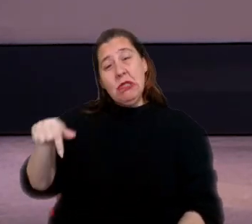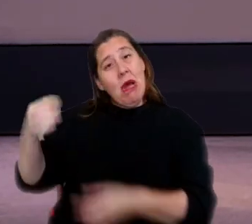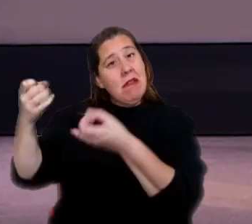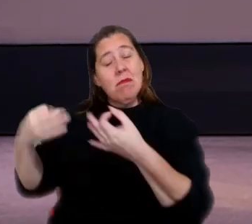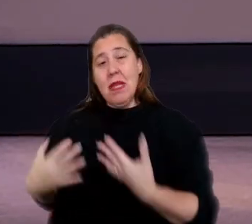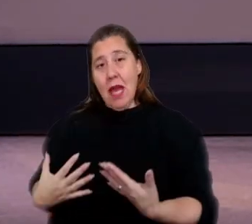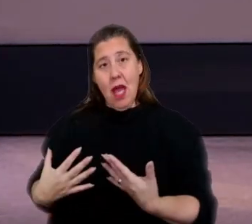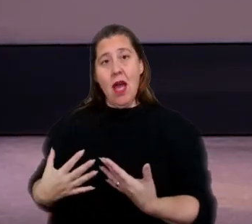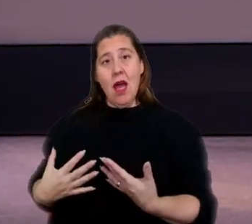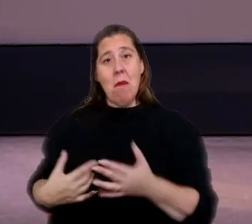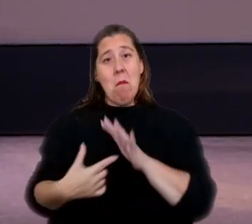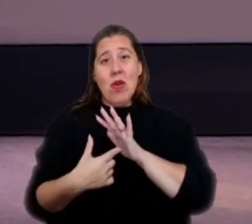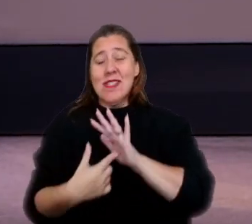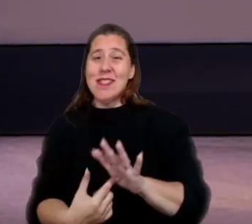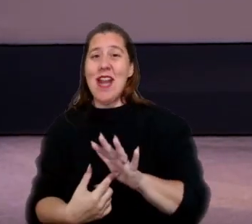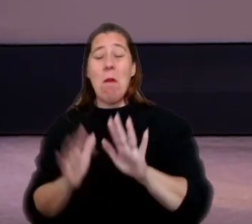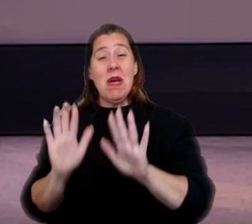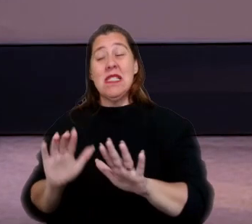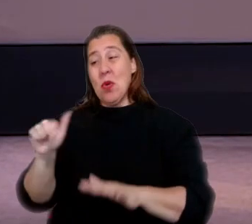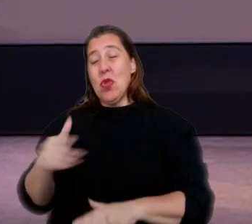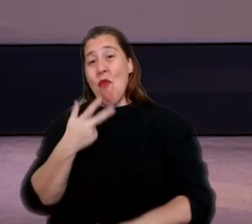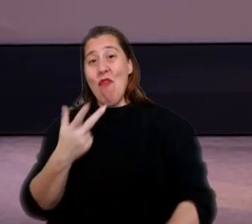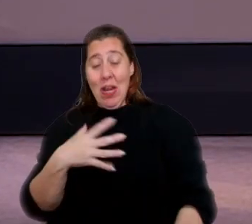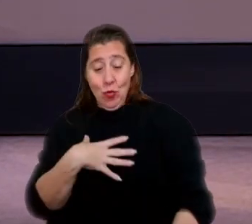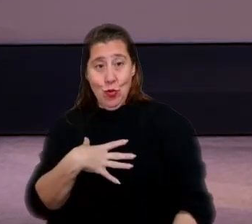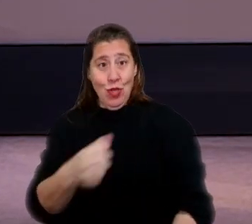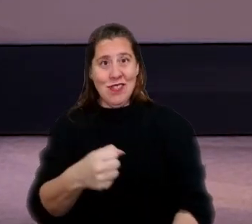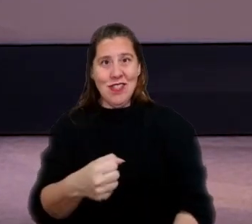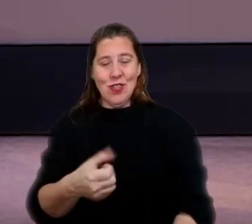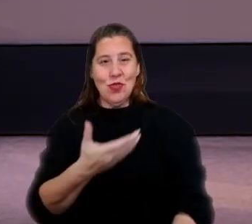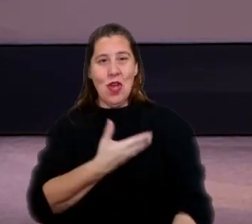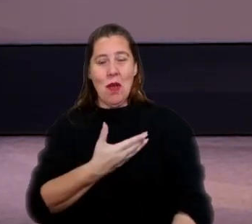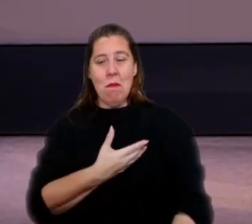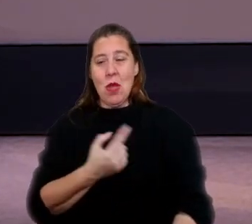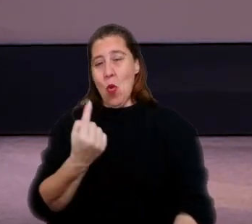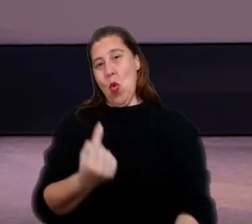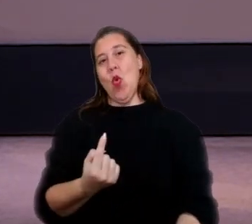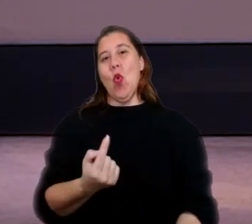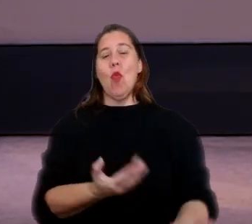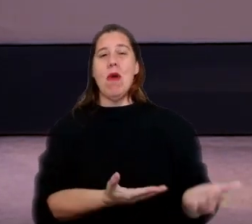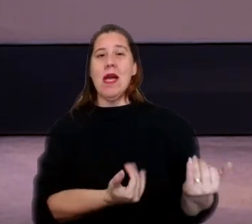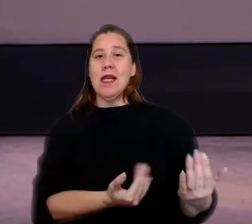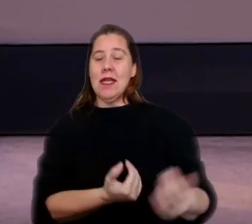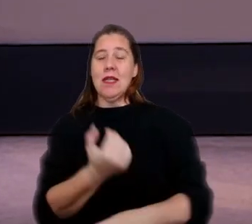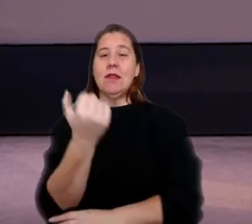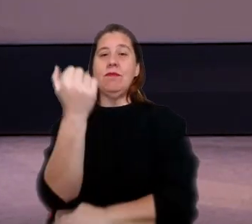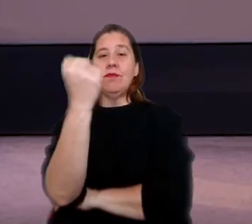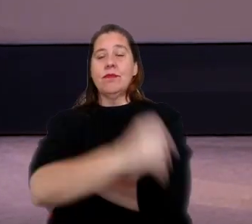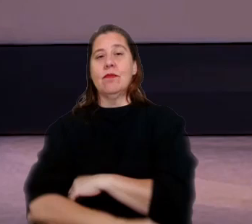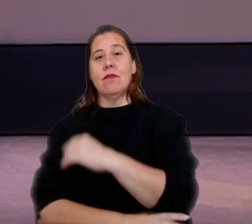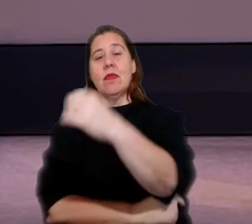muito para falar, mas quando fala do suicídio do colega, uma das crianças no